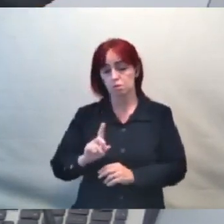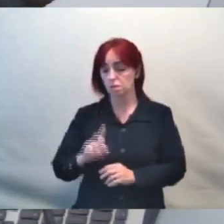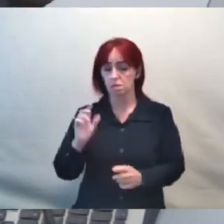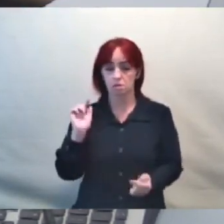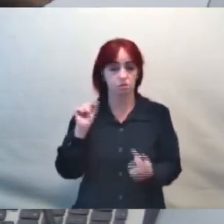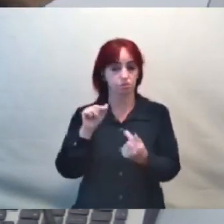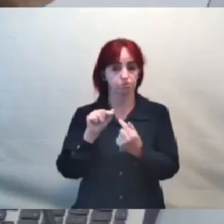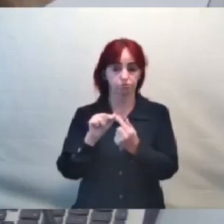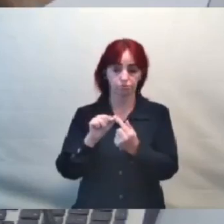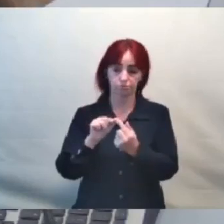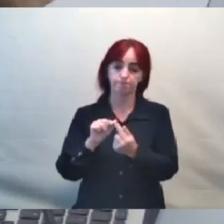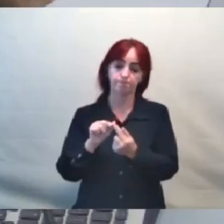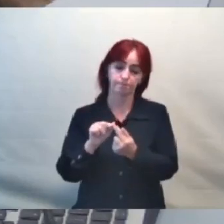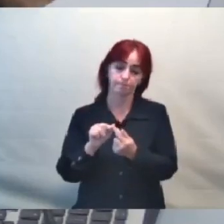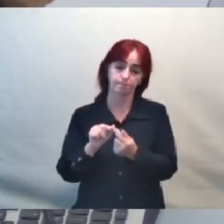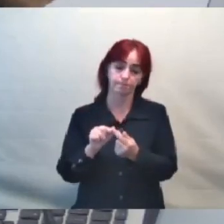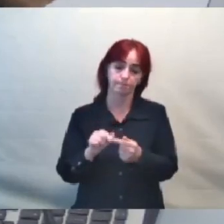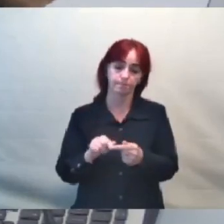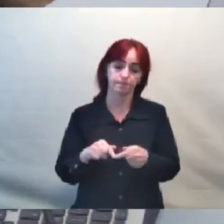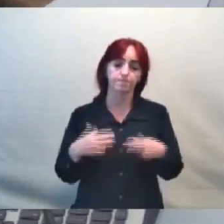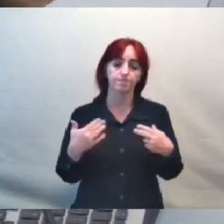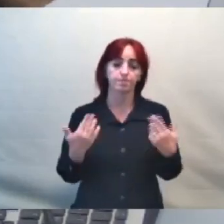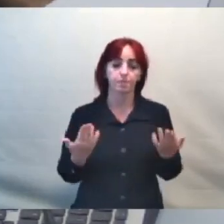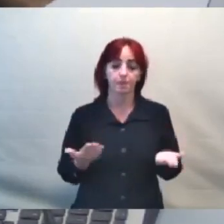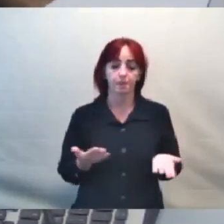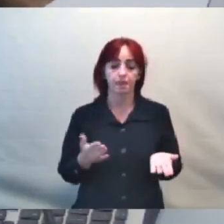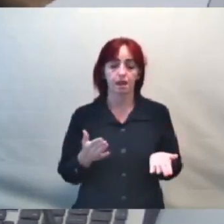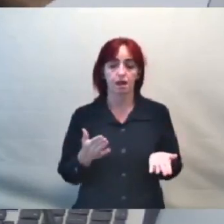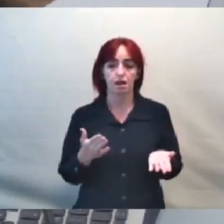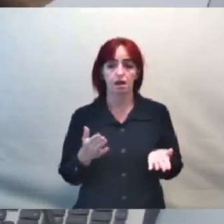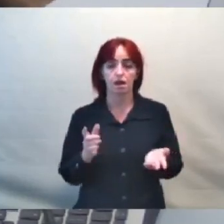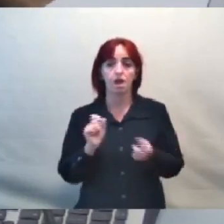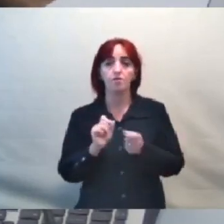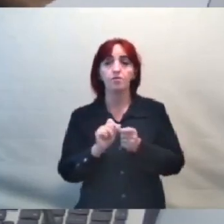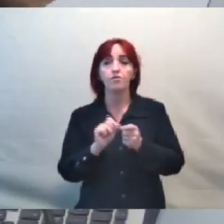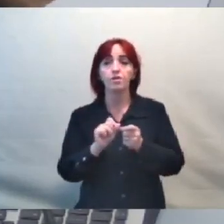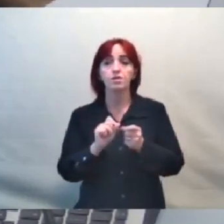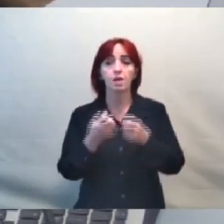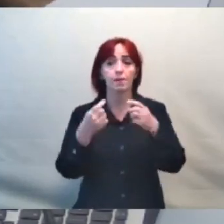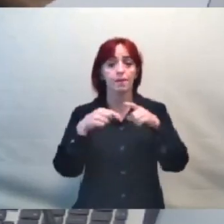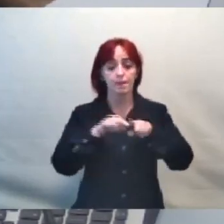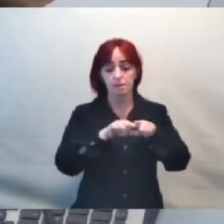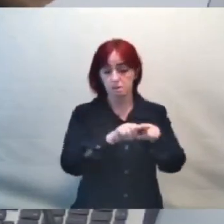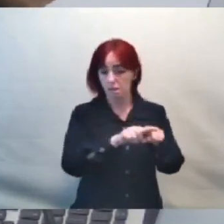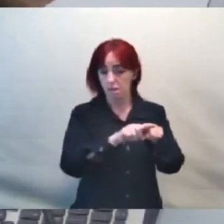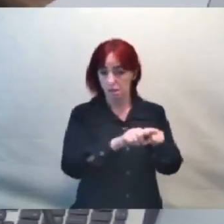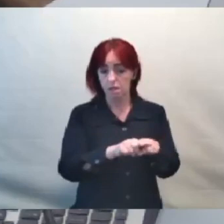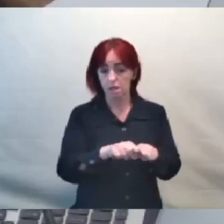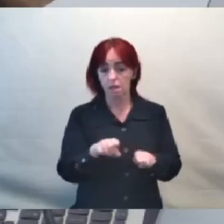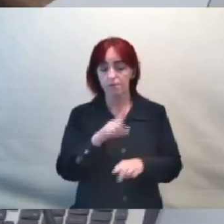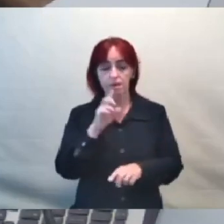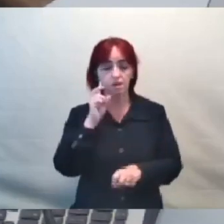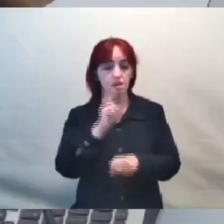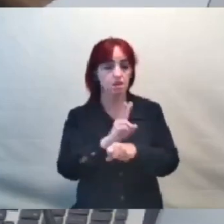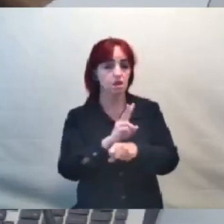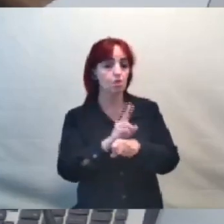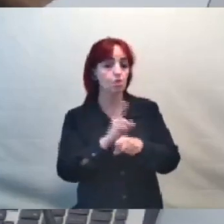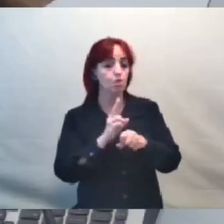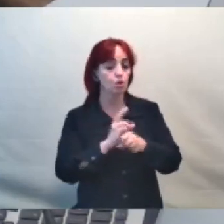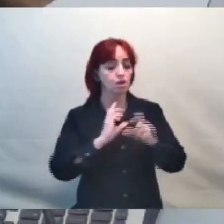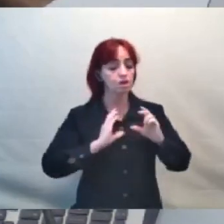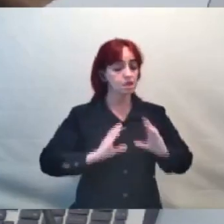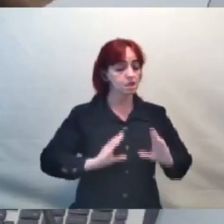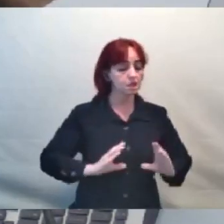Então, que tal? Vamos fazer uma parceria? Vocês que cuidam de cidadania, nós de organizações